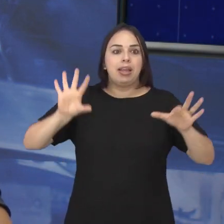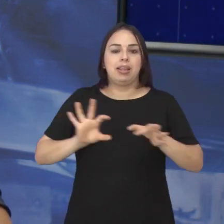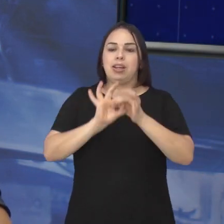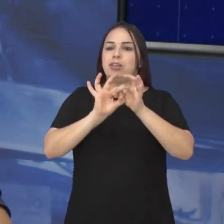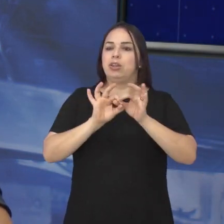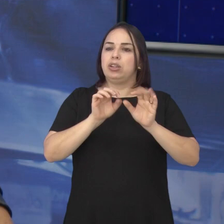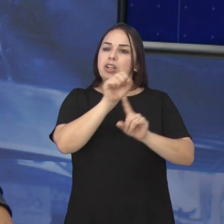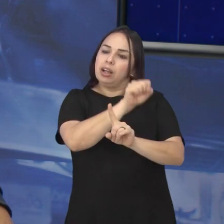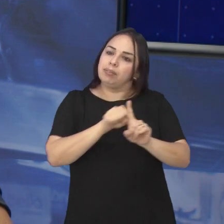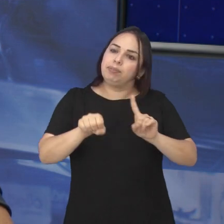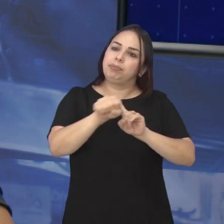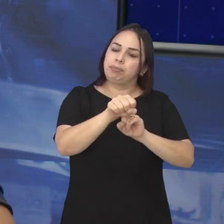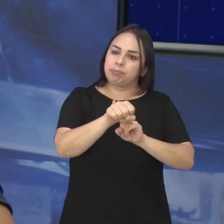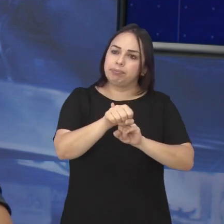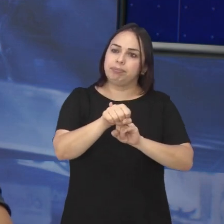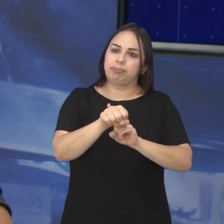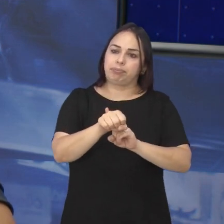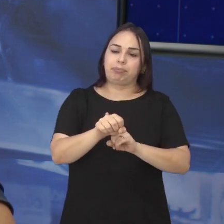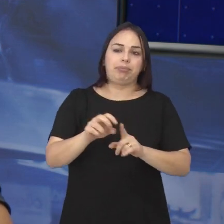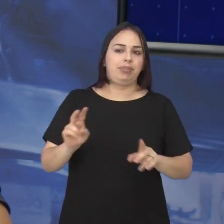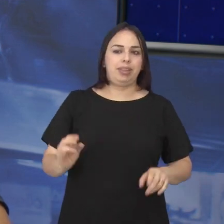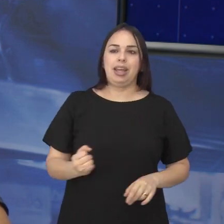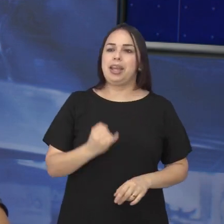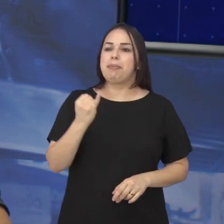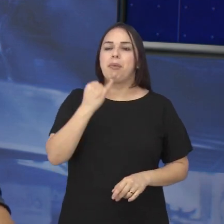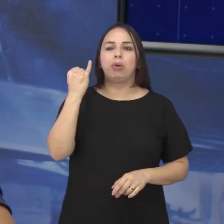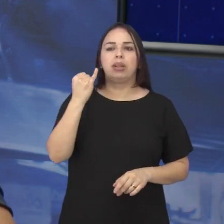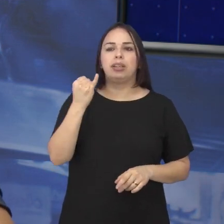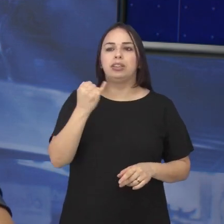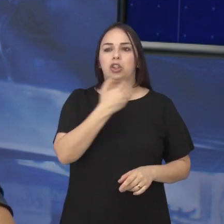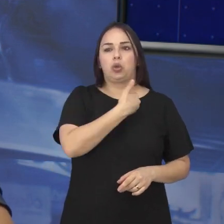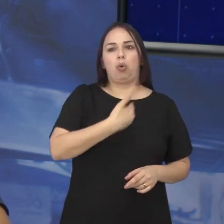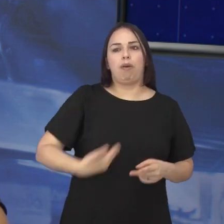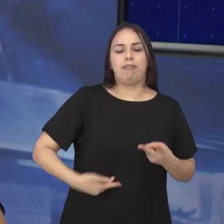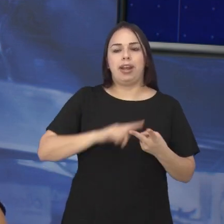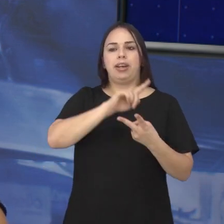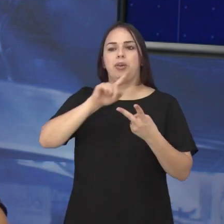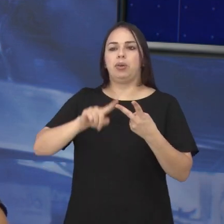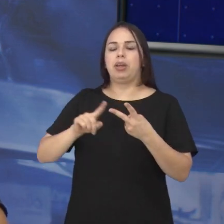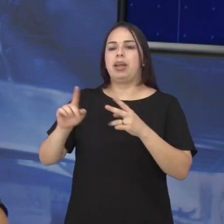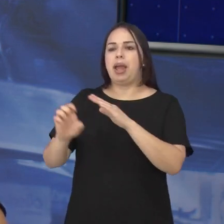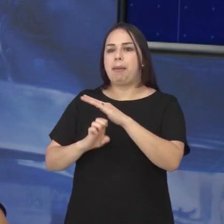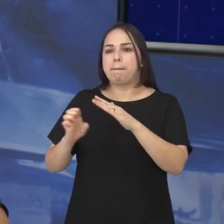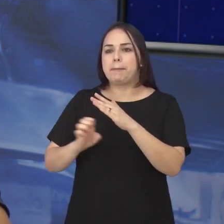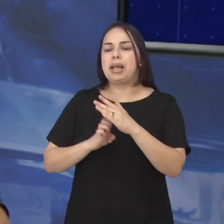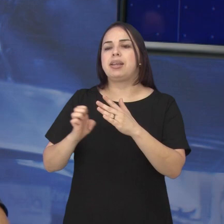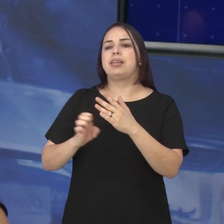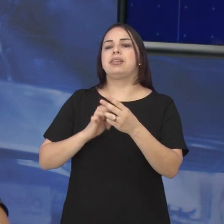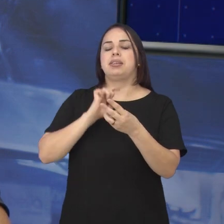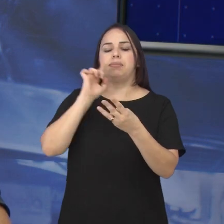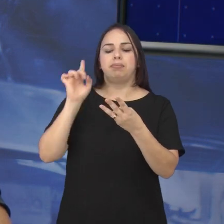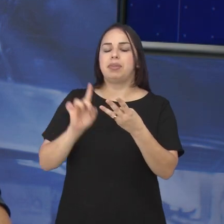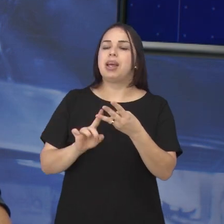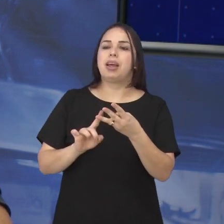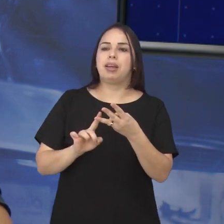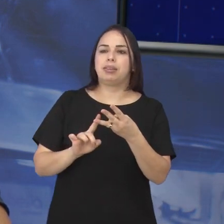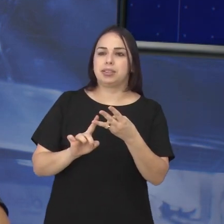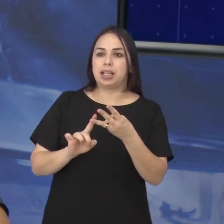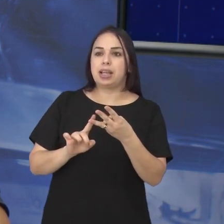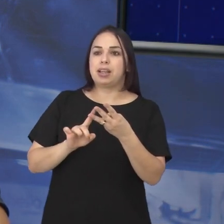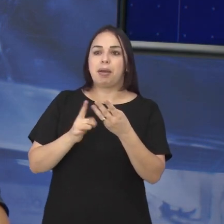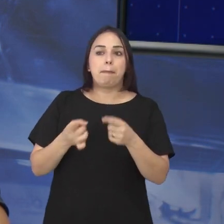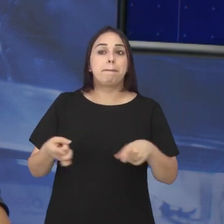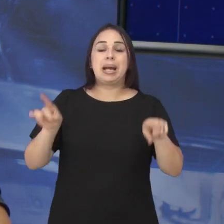em geral. Então é muito importante ter uma parceria público-privada, é muito importante ter um envolvimento do terceiro